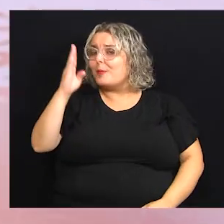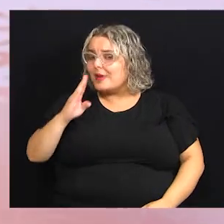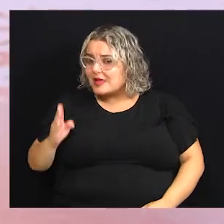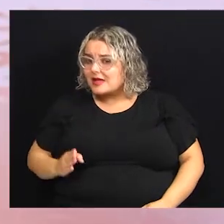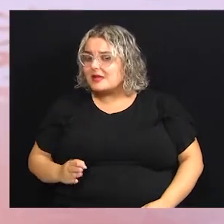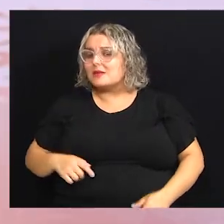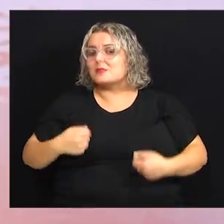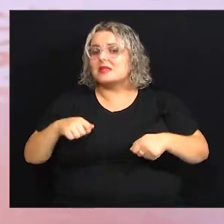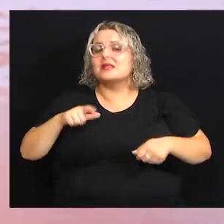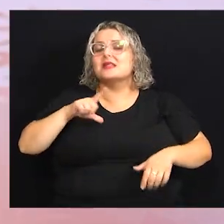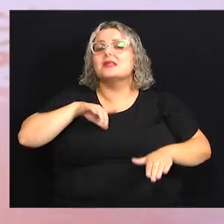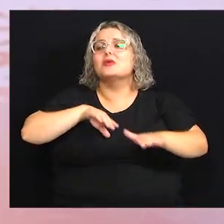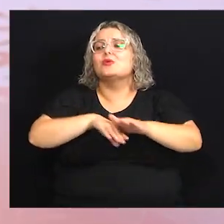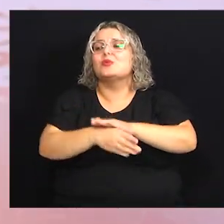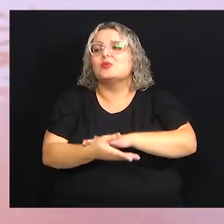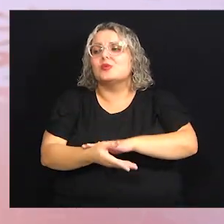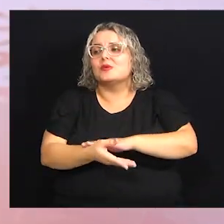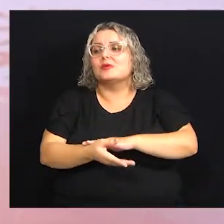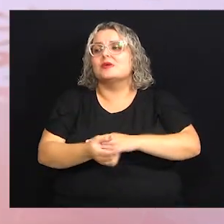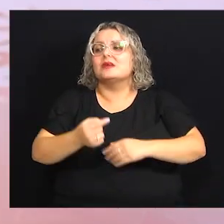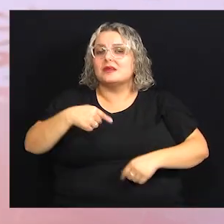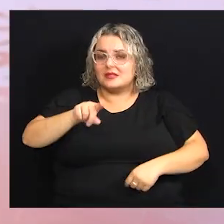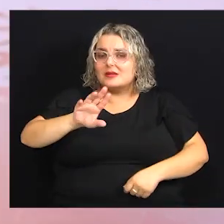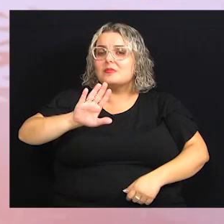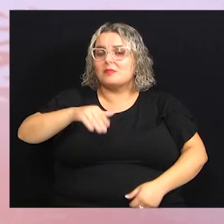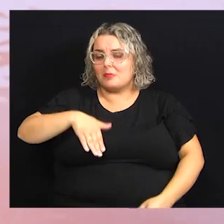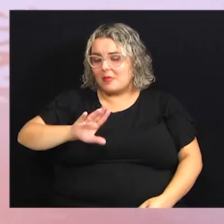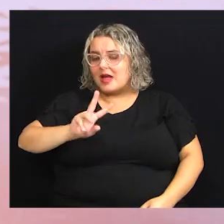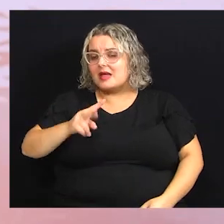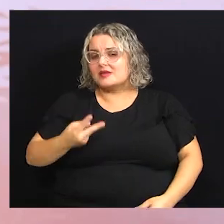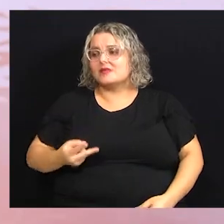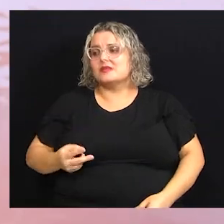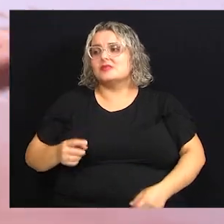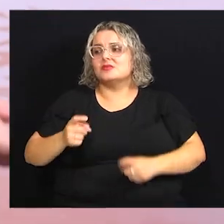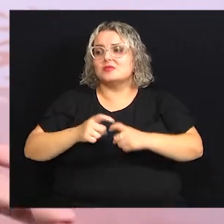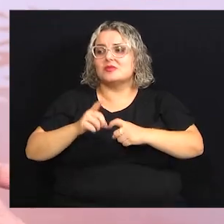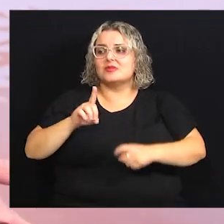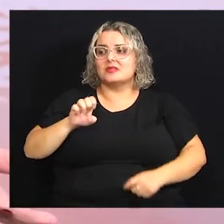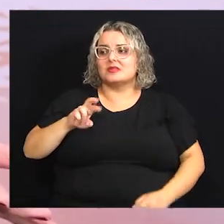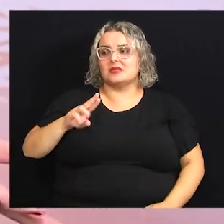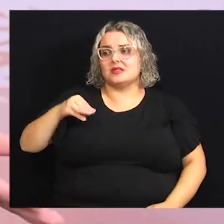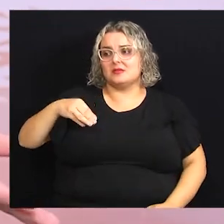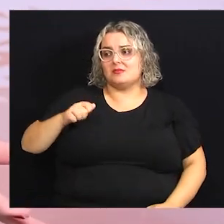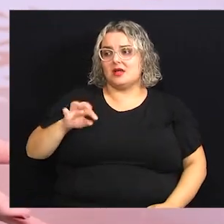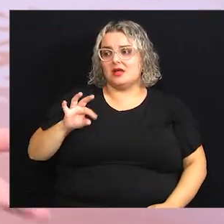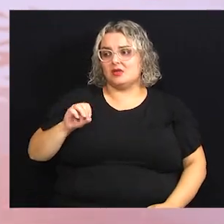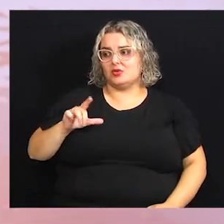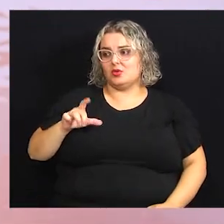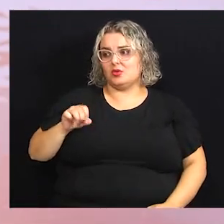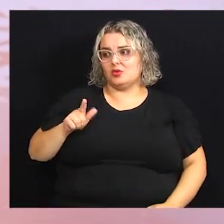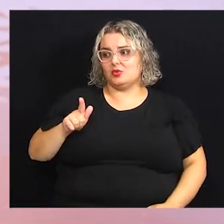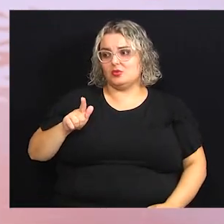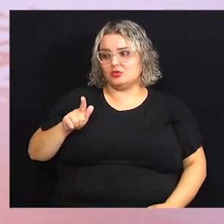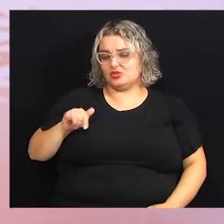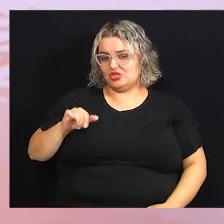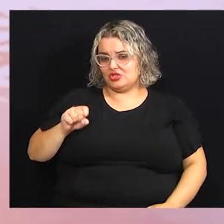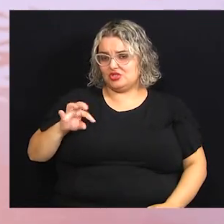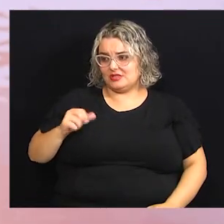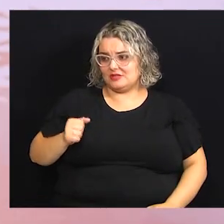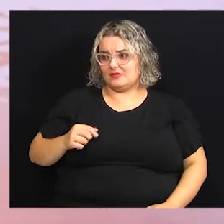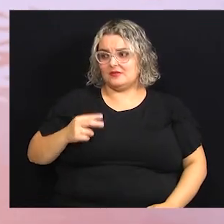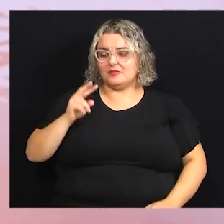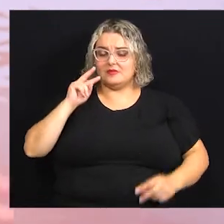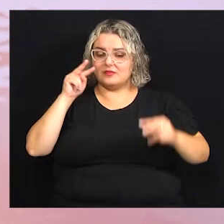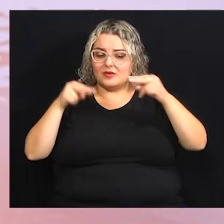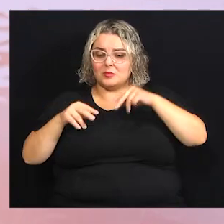ele precisa ter o costume de ir mais vezes ao dermatologista, por exemplo, ver como que está a